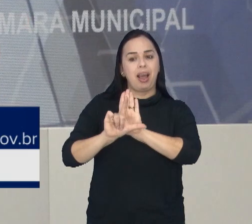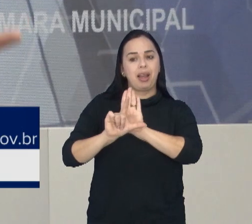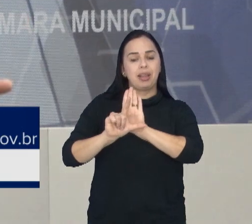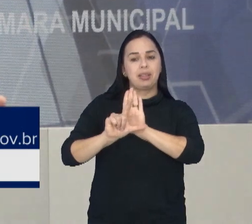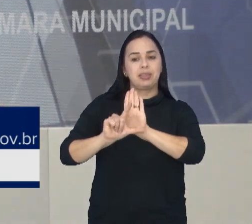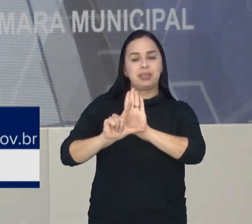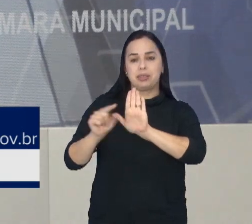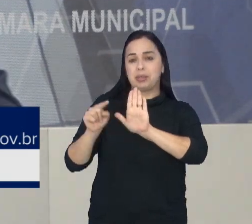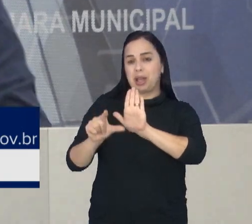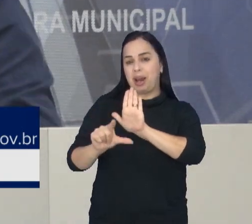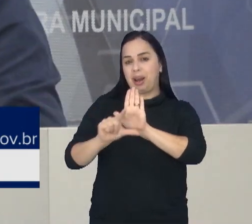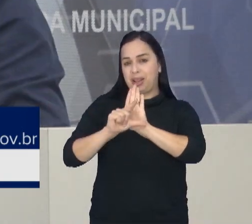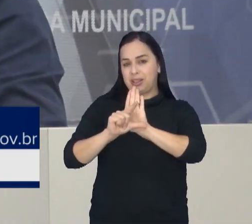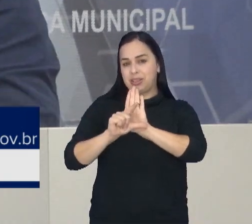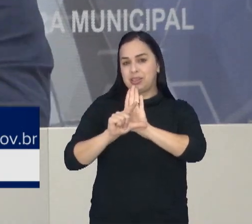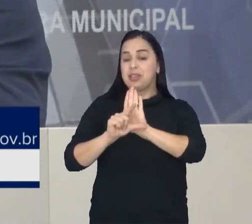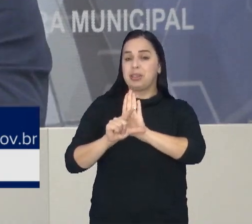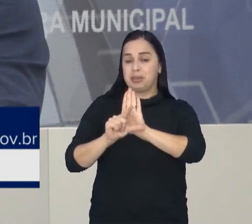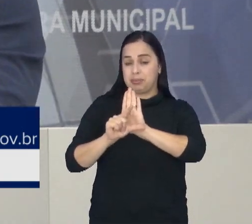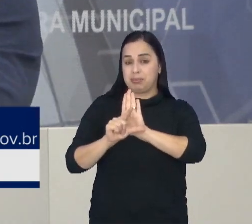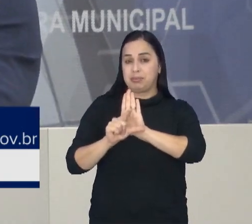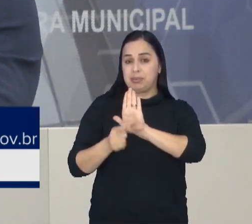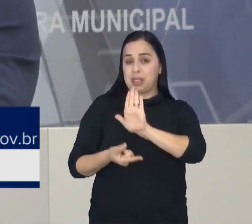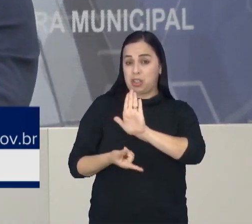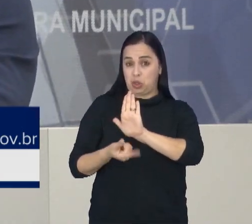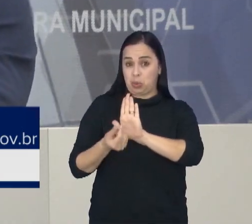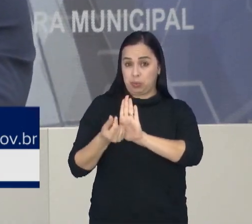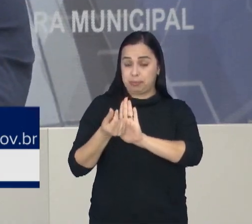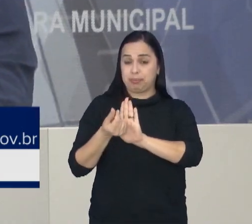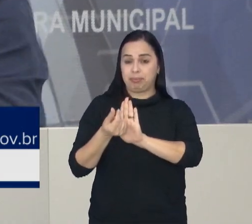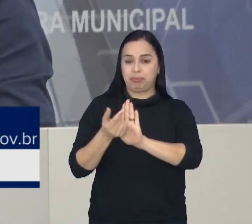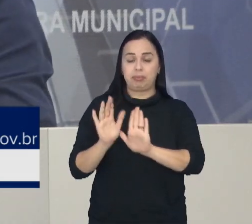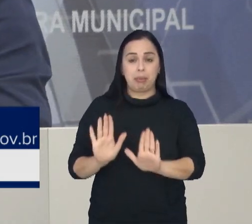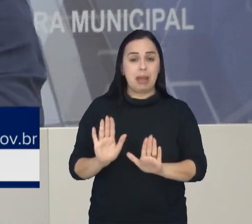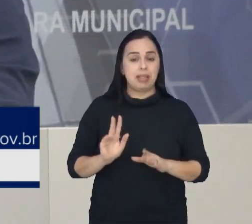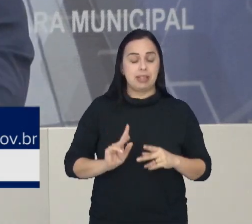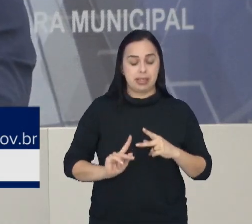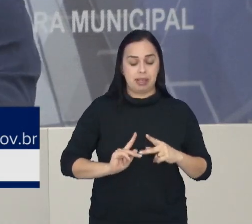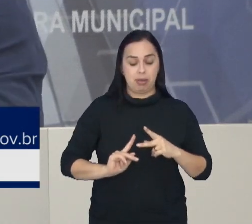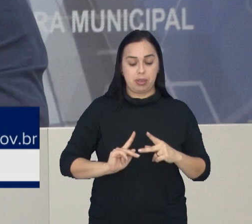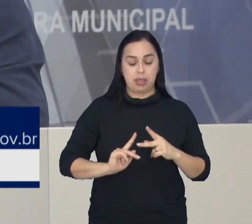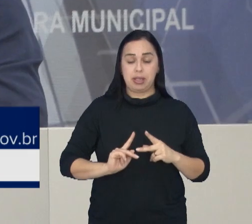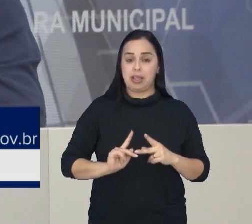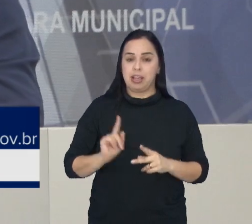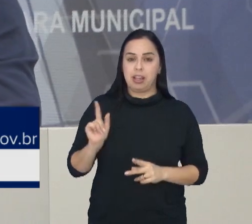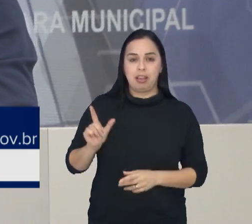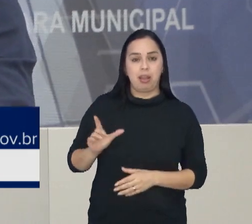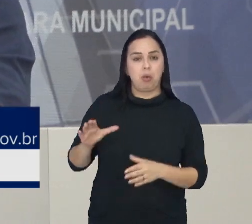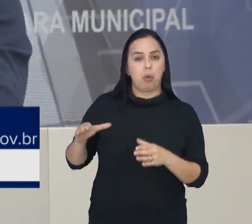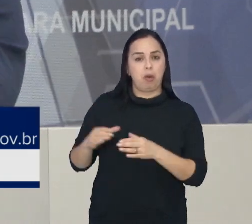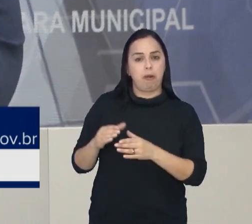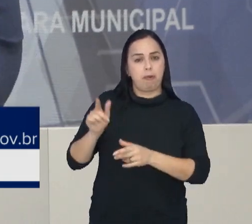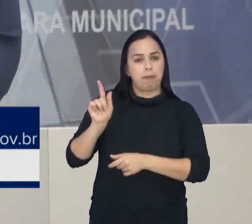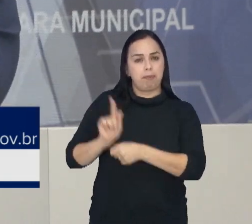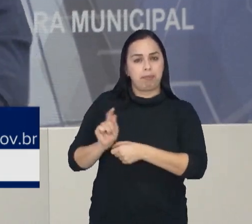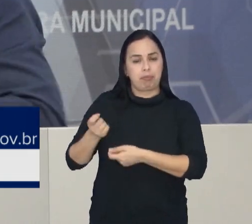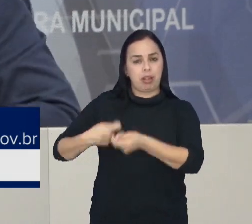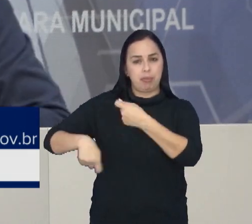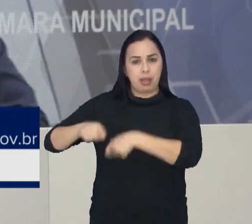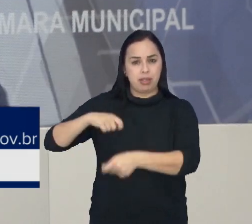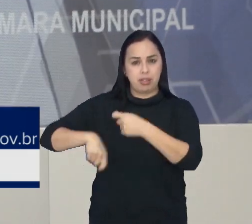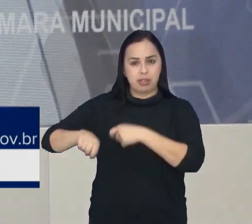responsabilidade fiscal. Ou seja, é uma cidade, São José dos Campos, tem uma gestão não só